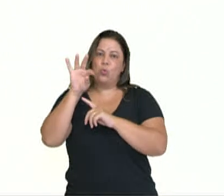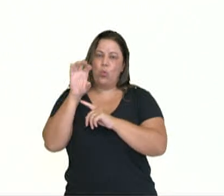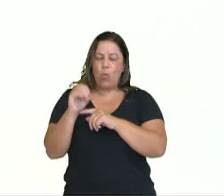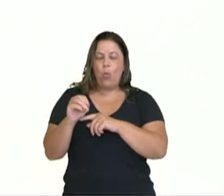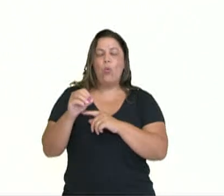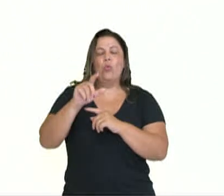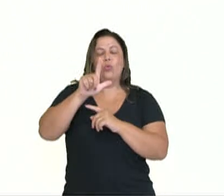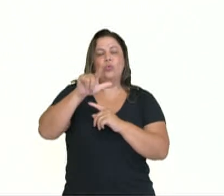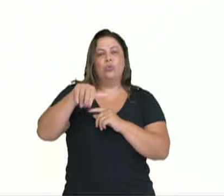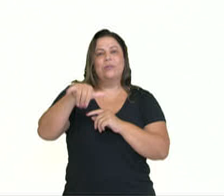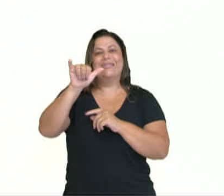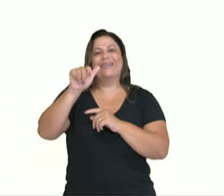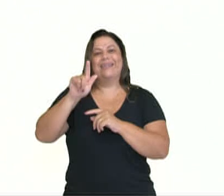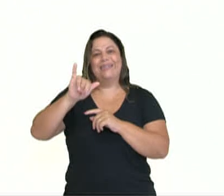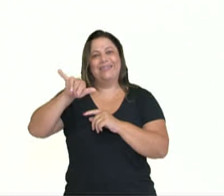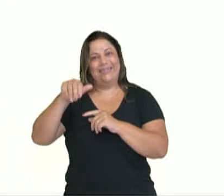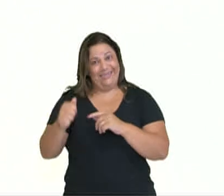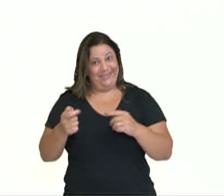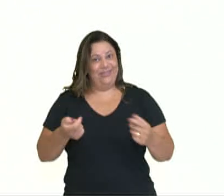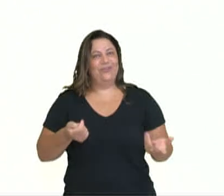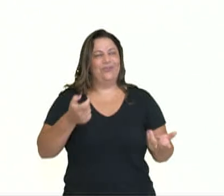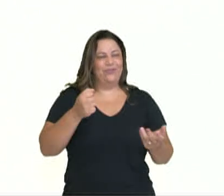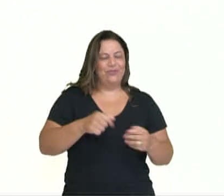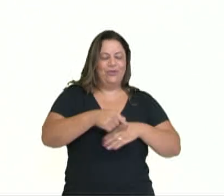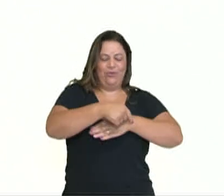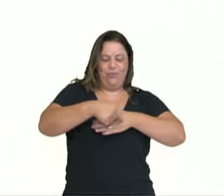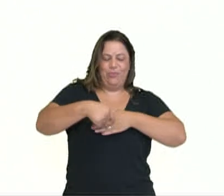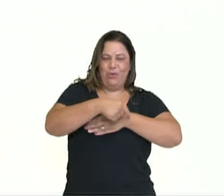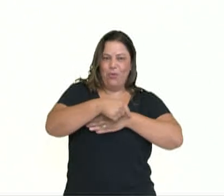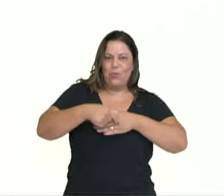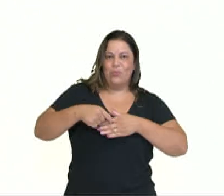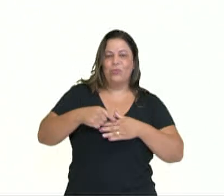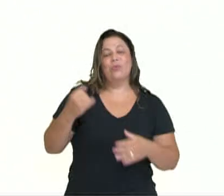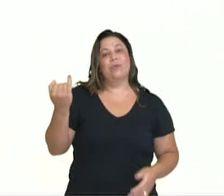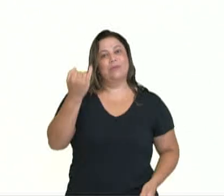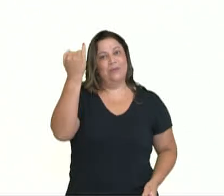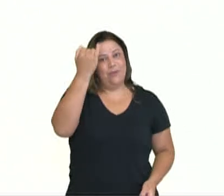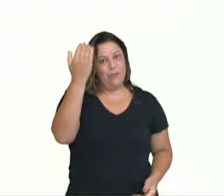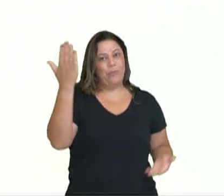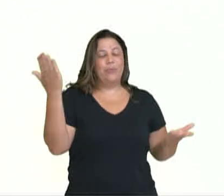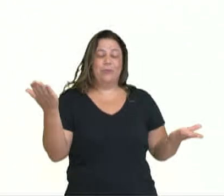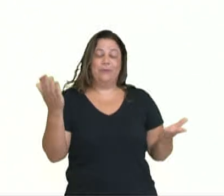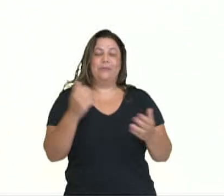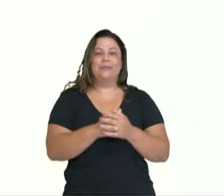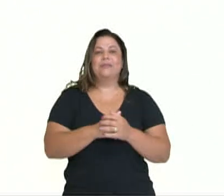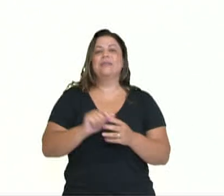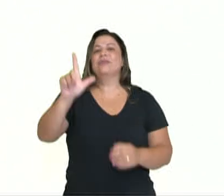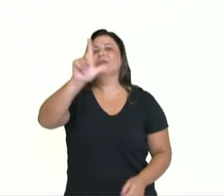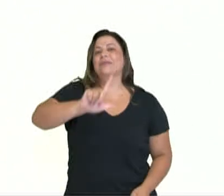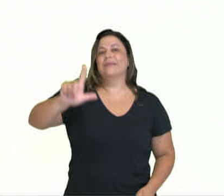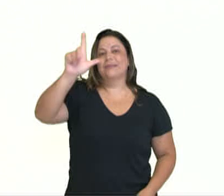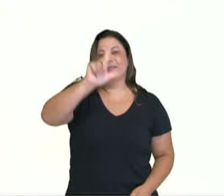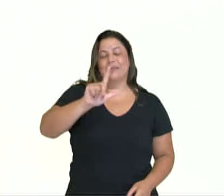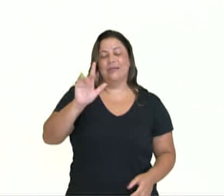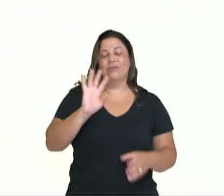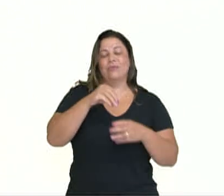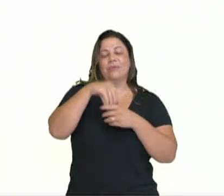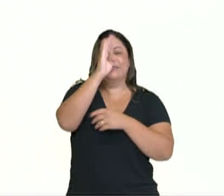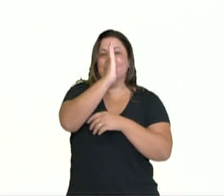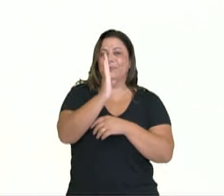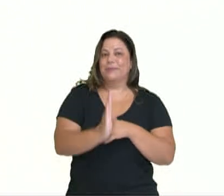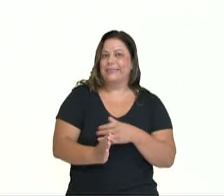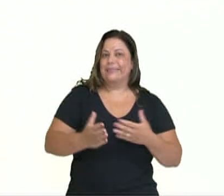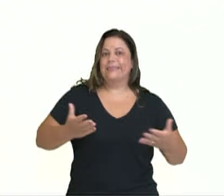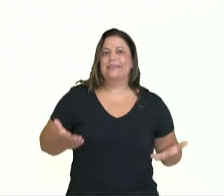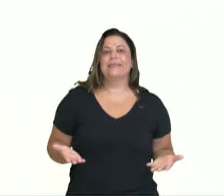e aprendemos um pouco sobre o autor e sua importância na literatura brasileira. Também